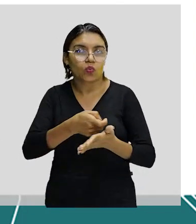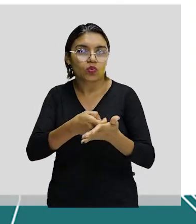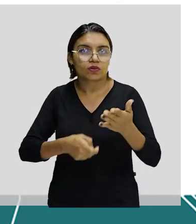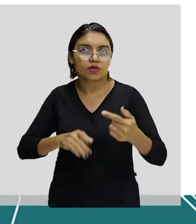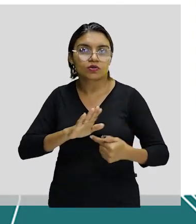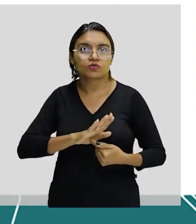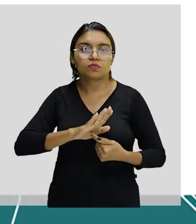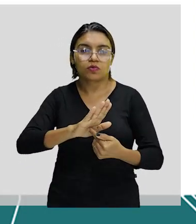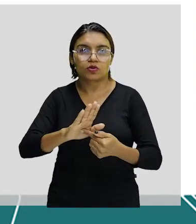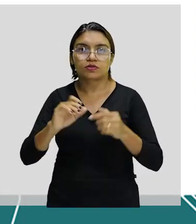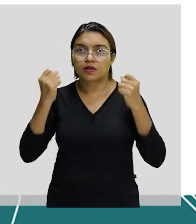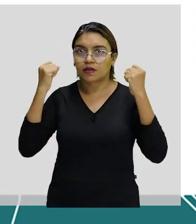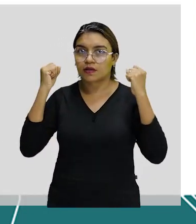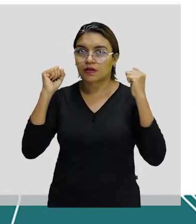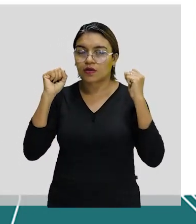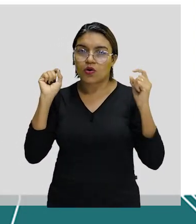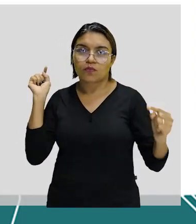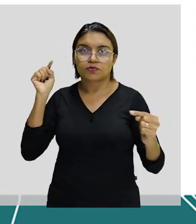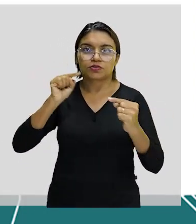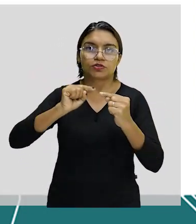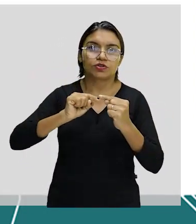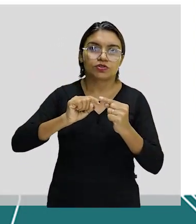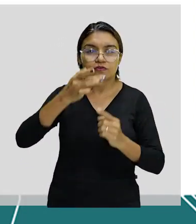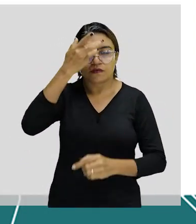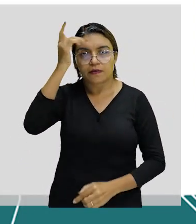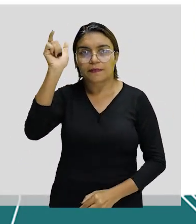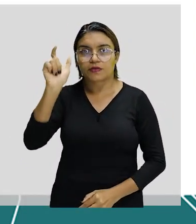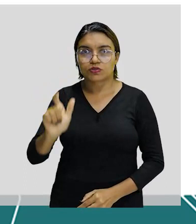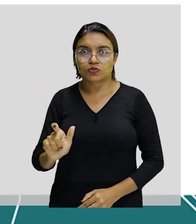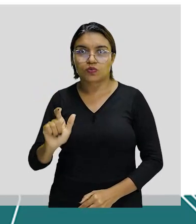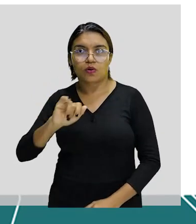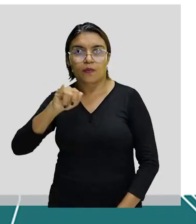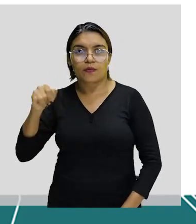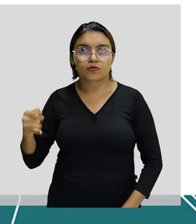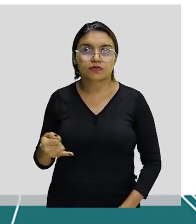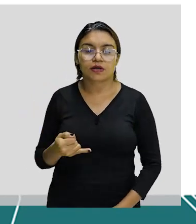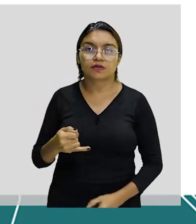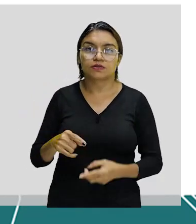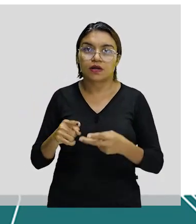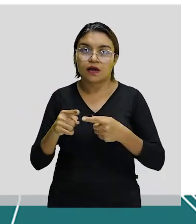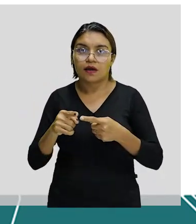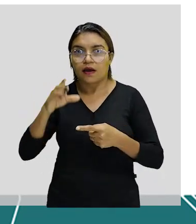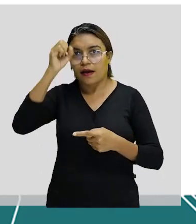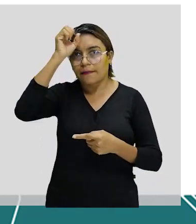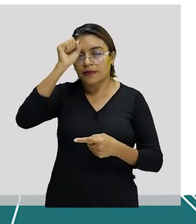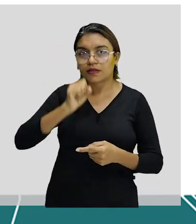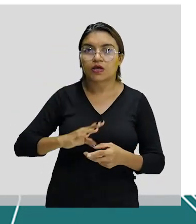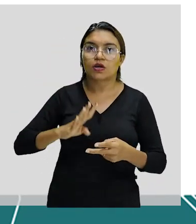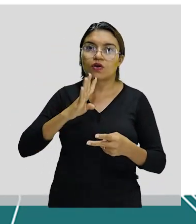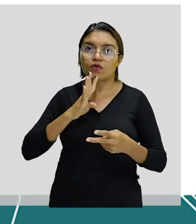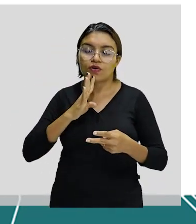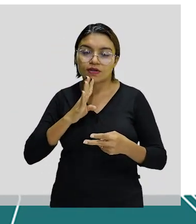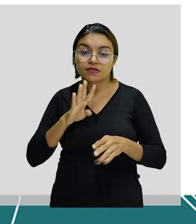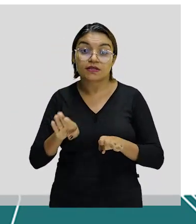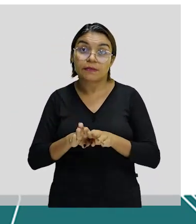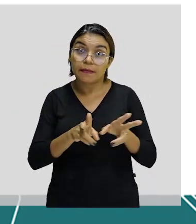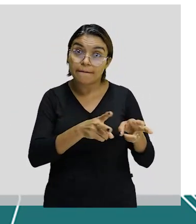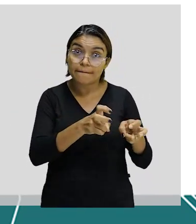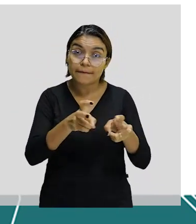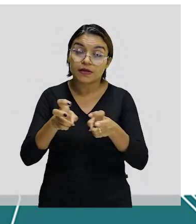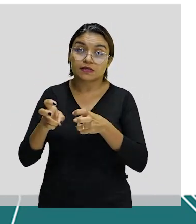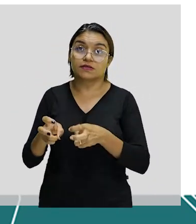educação física visa propiciar ao indivíduo oportunidades de aprender a conhecer e a perceber de